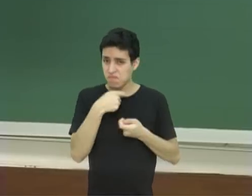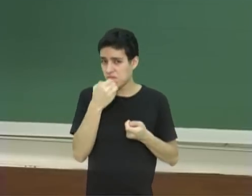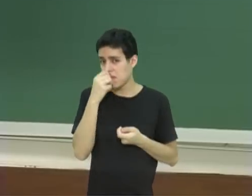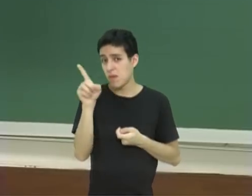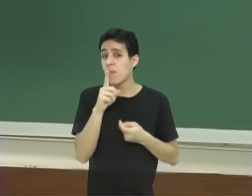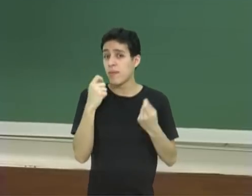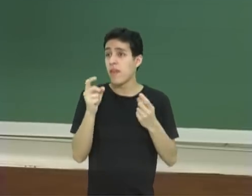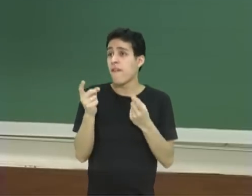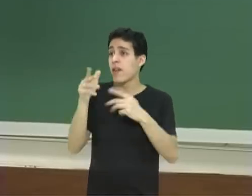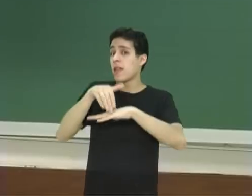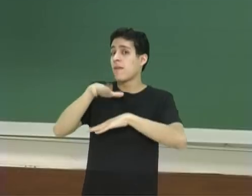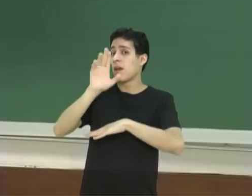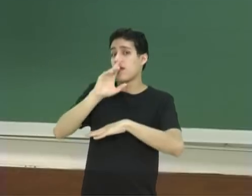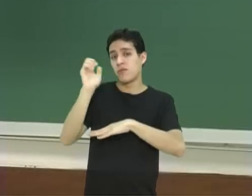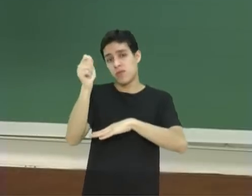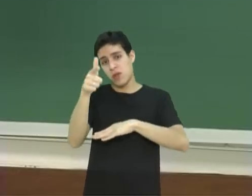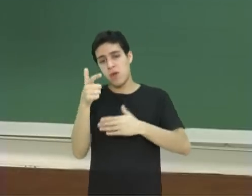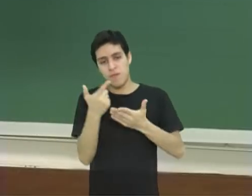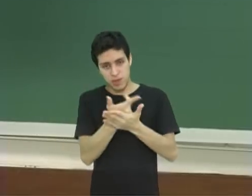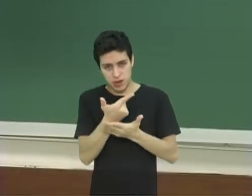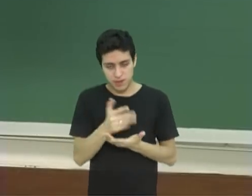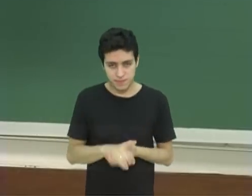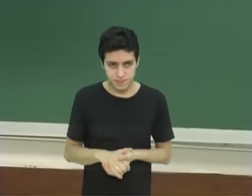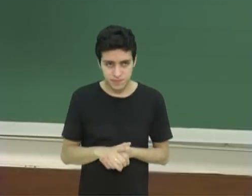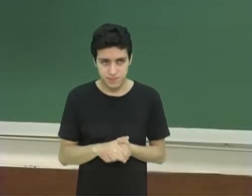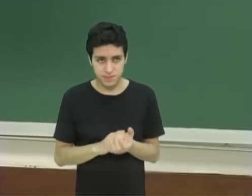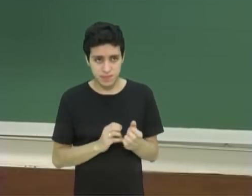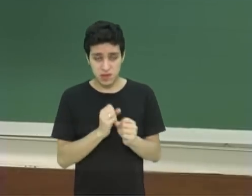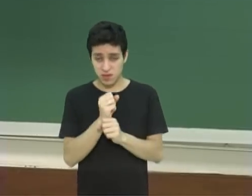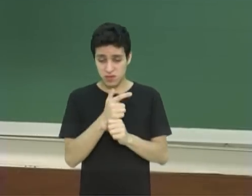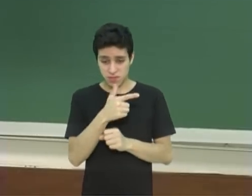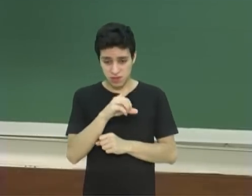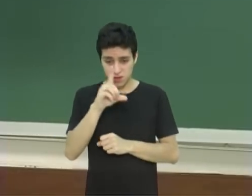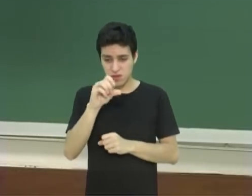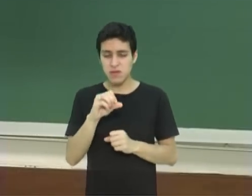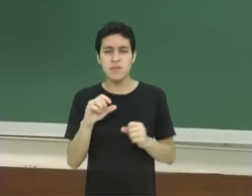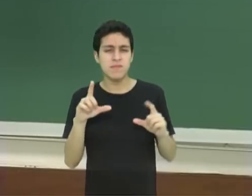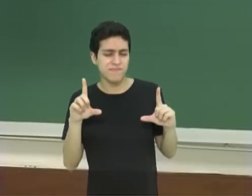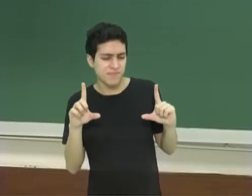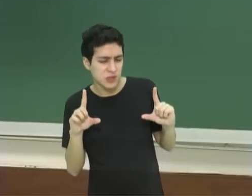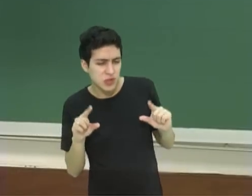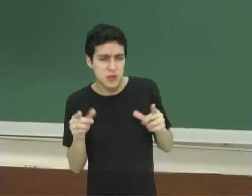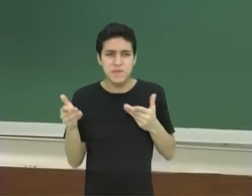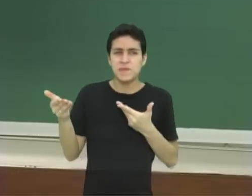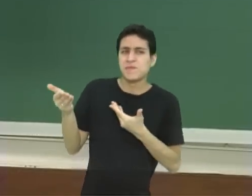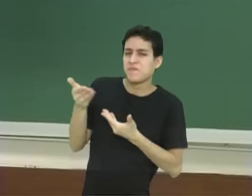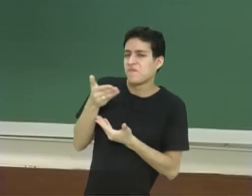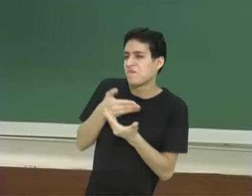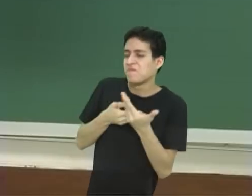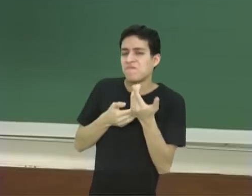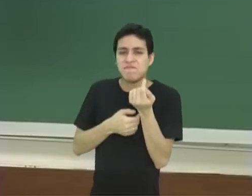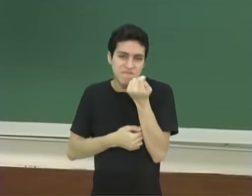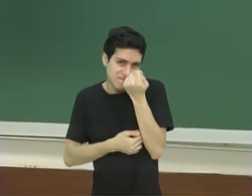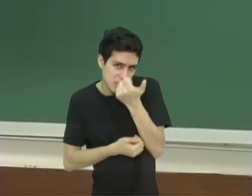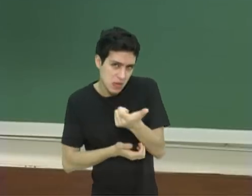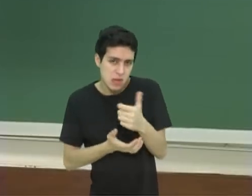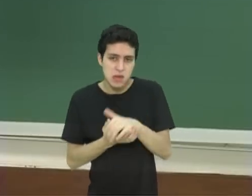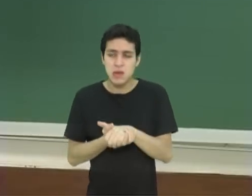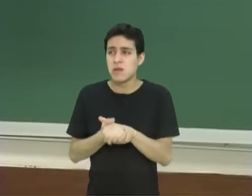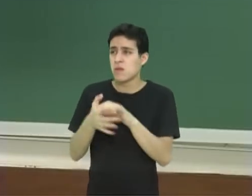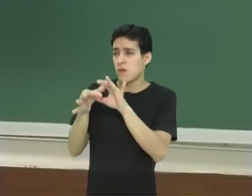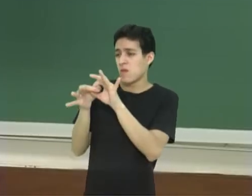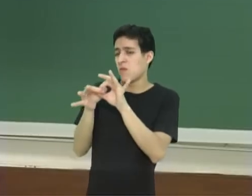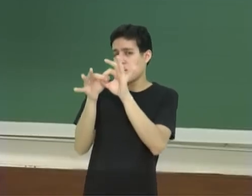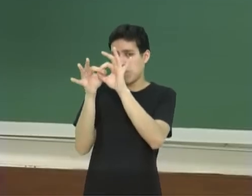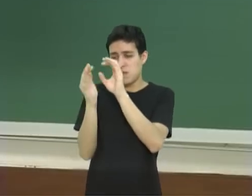vender mais do que eu compro, né? Em 2019, a gente já estava bem enfraquecido essas trocas comerciais com a União